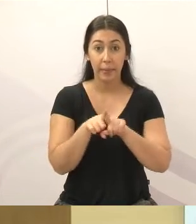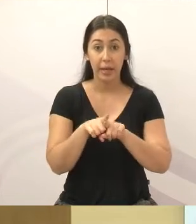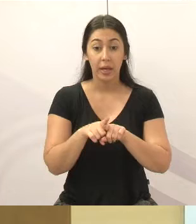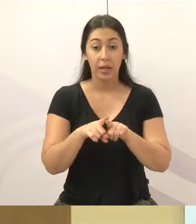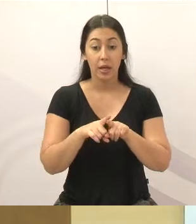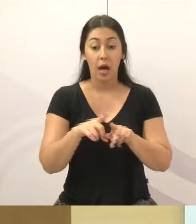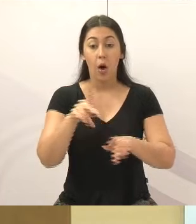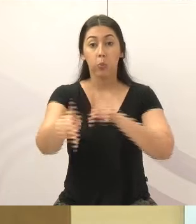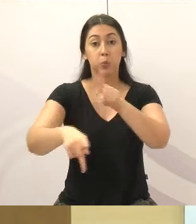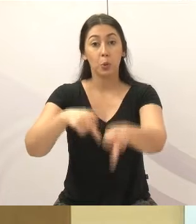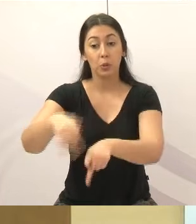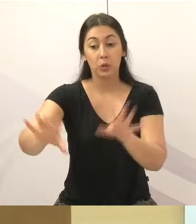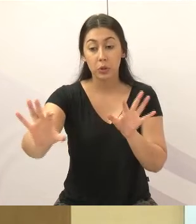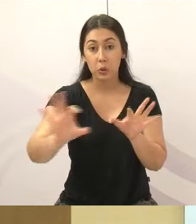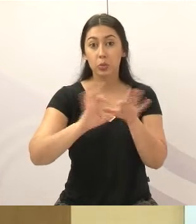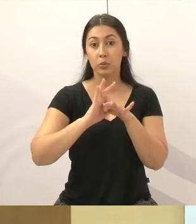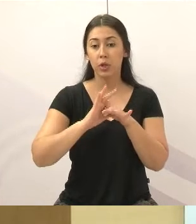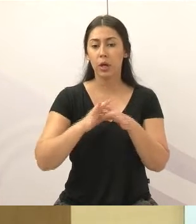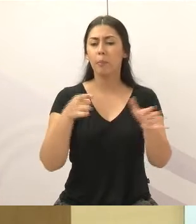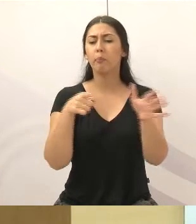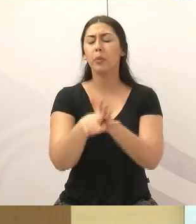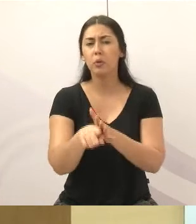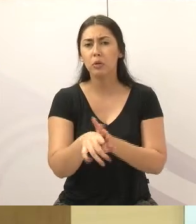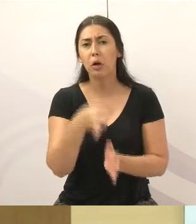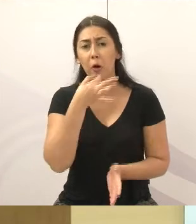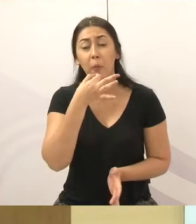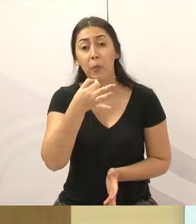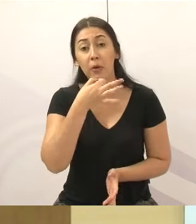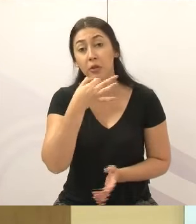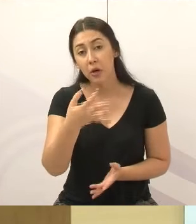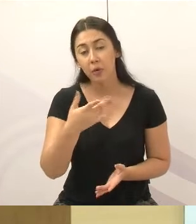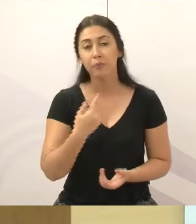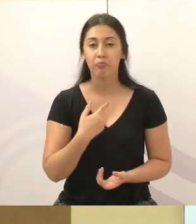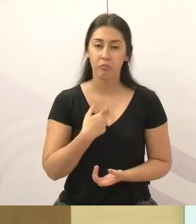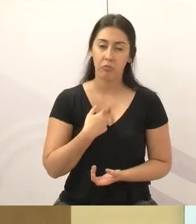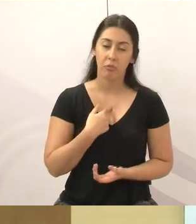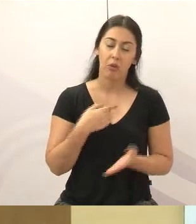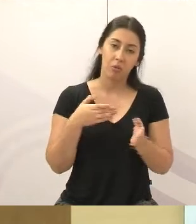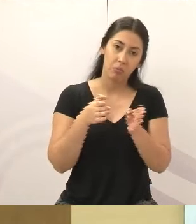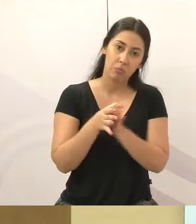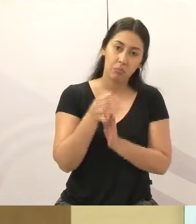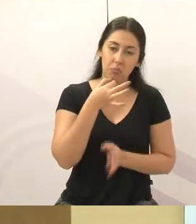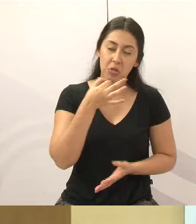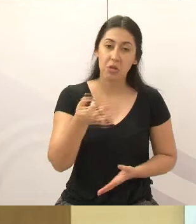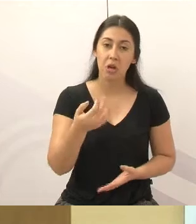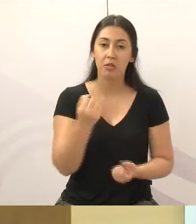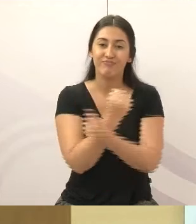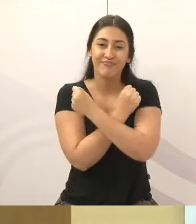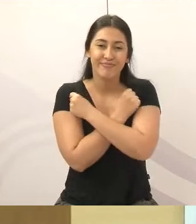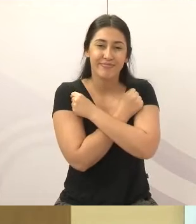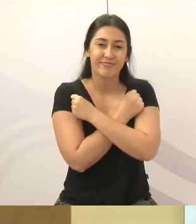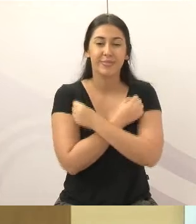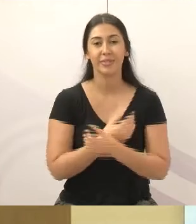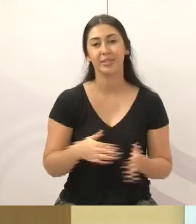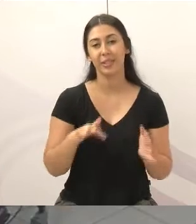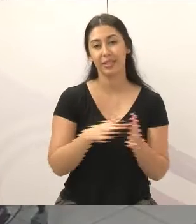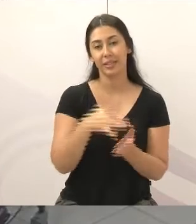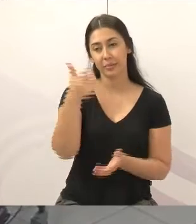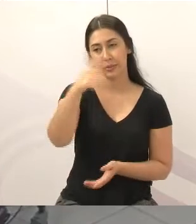população, para ver o que eles acham também. Tá? Fica aí a minha sugestão, ok? Grande abraço a todos e até daqui a pouco de